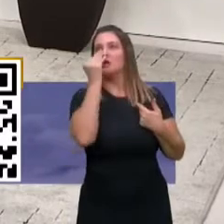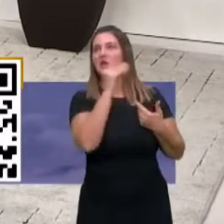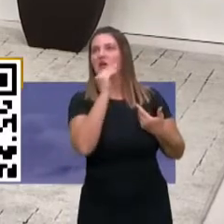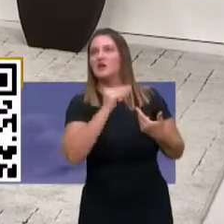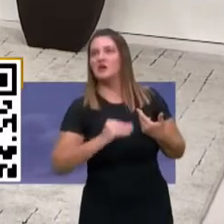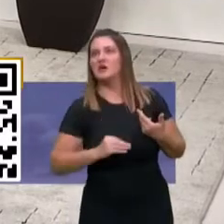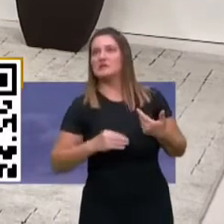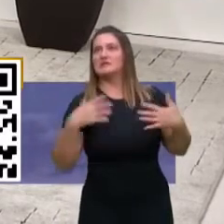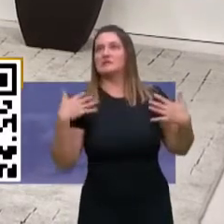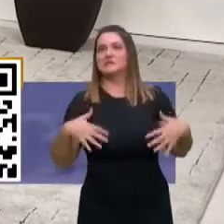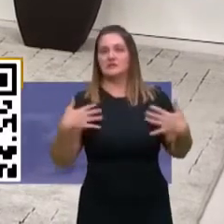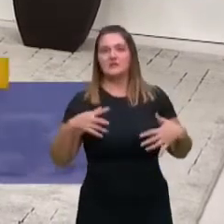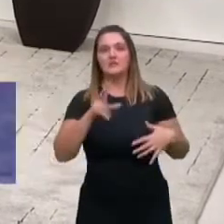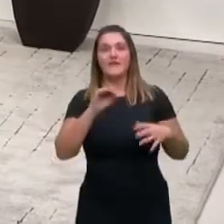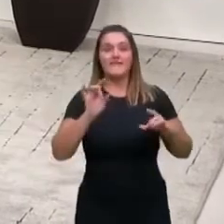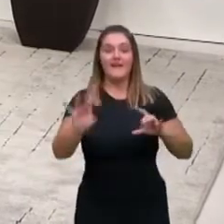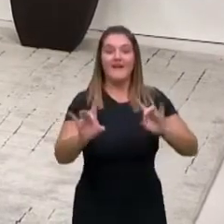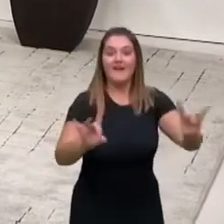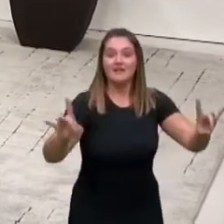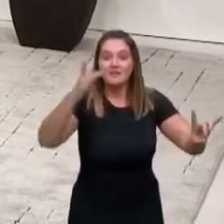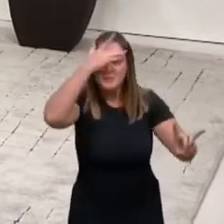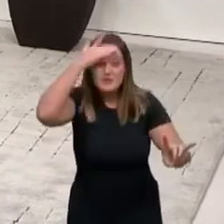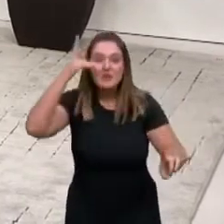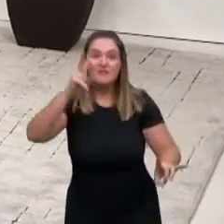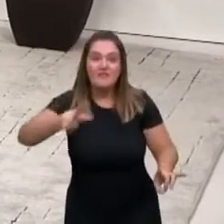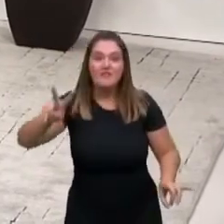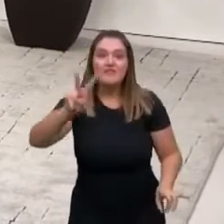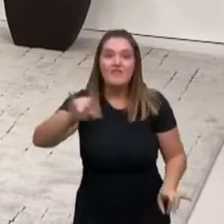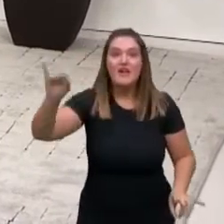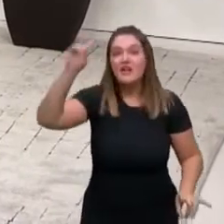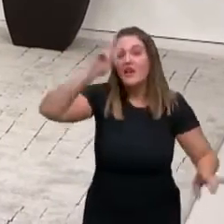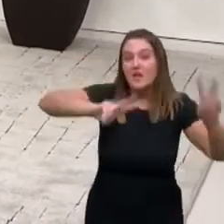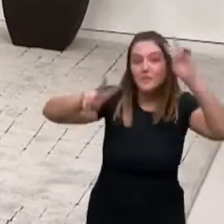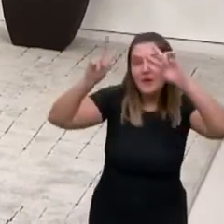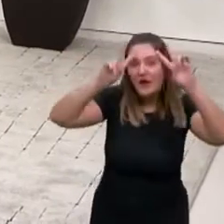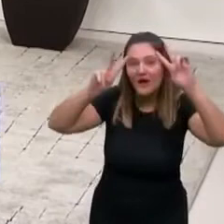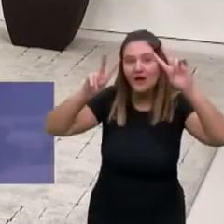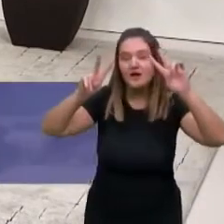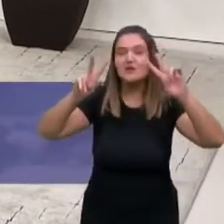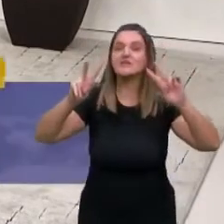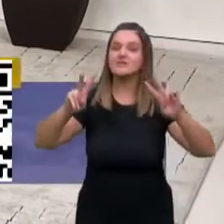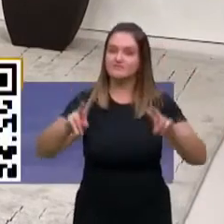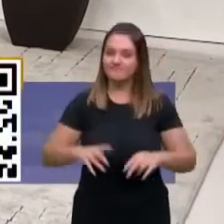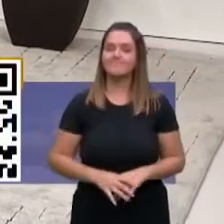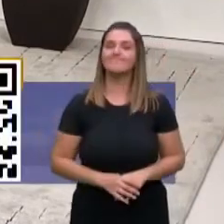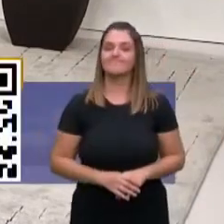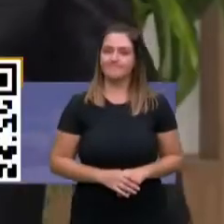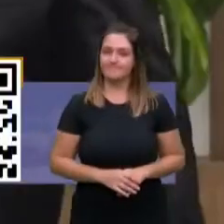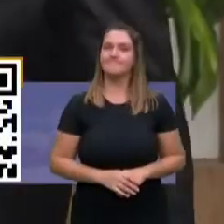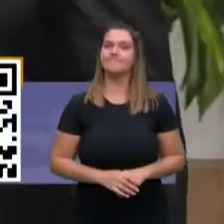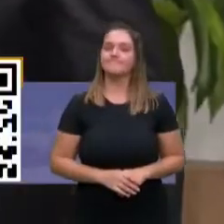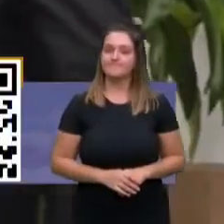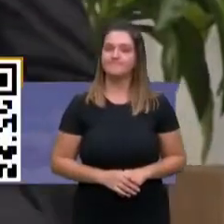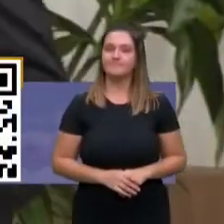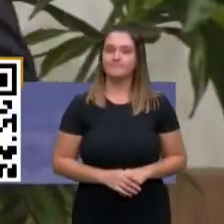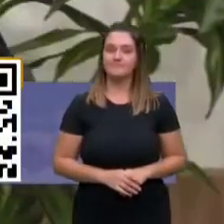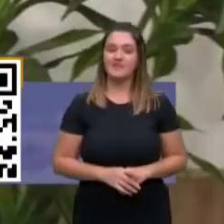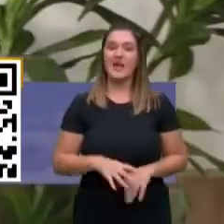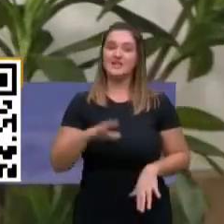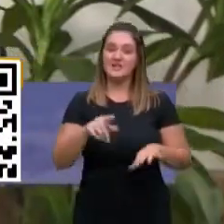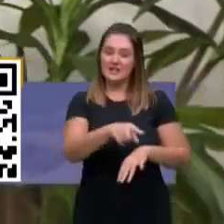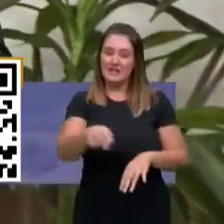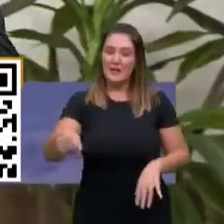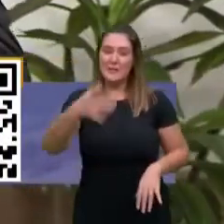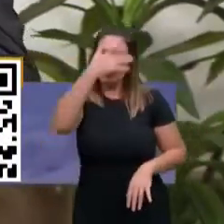de oportunidades que Deus deu a cada um deles. Isso vai ser interessante e dramático. Para que ninguém